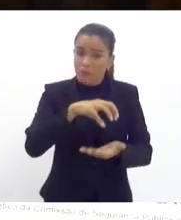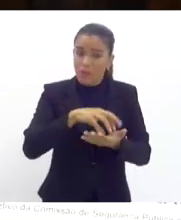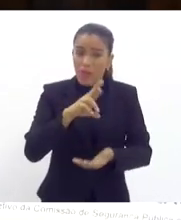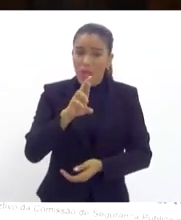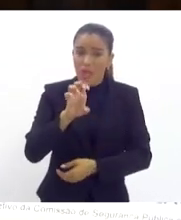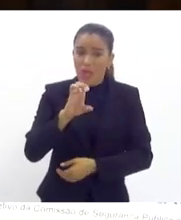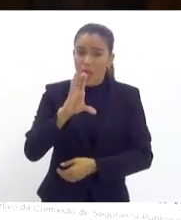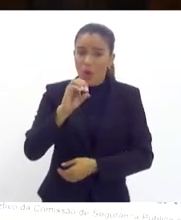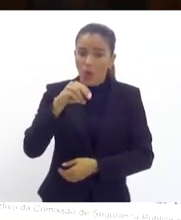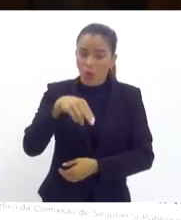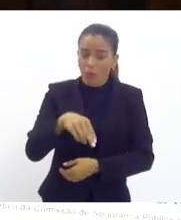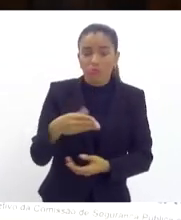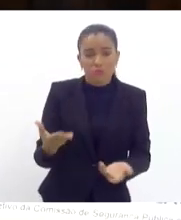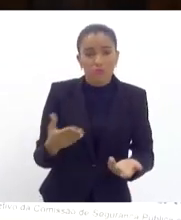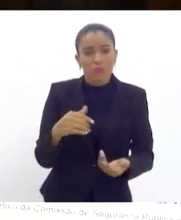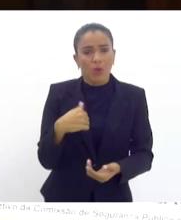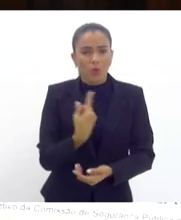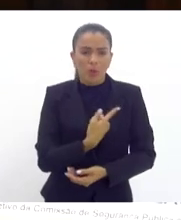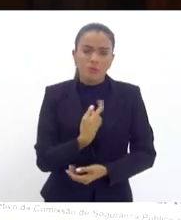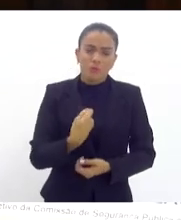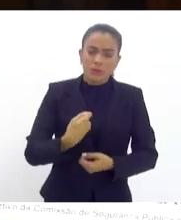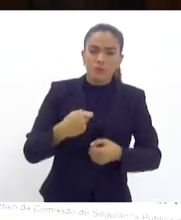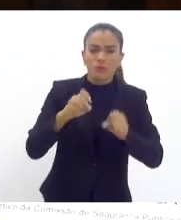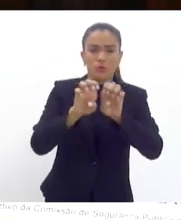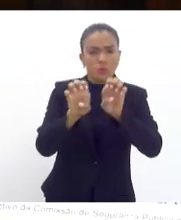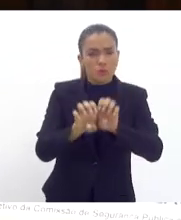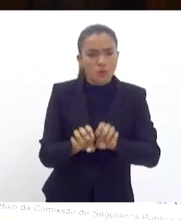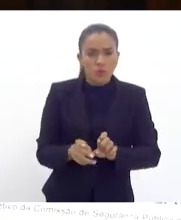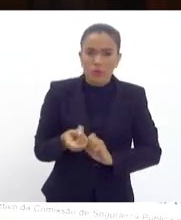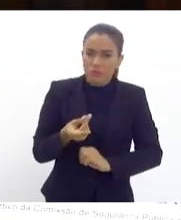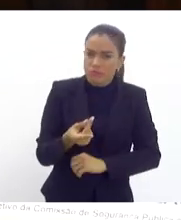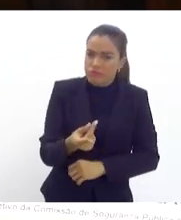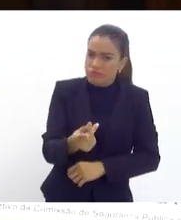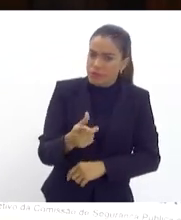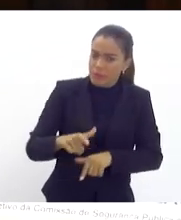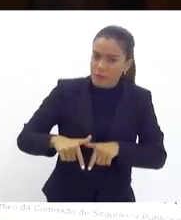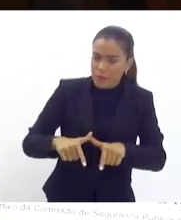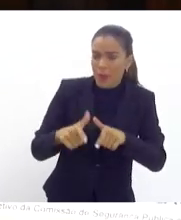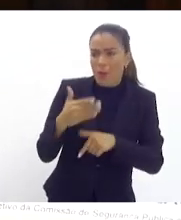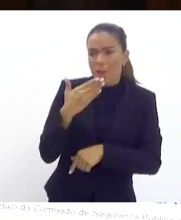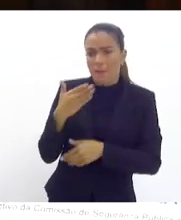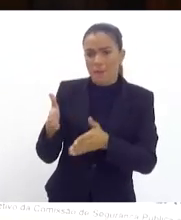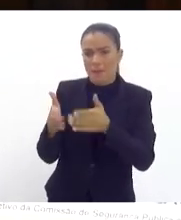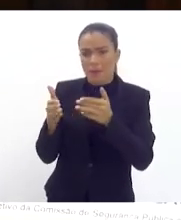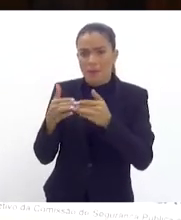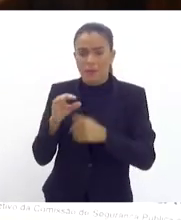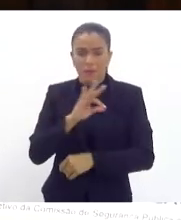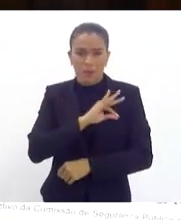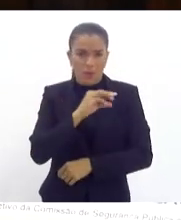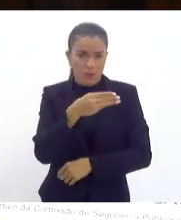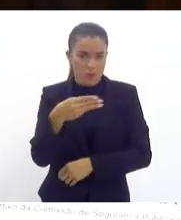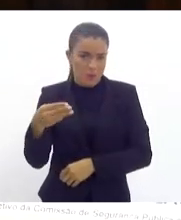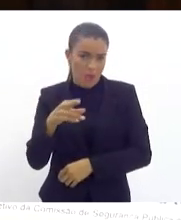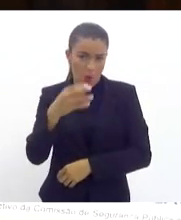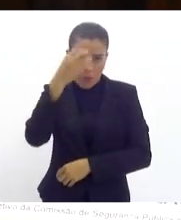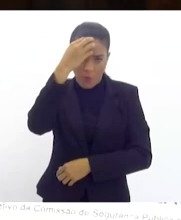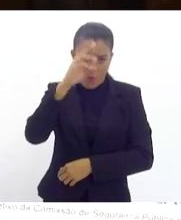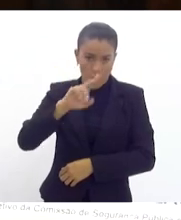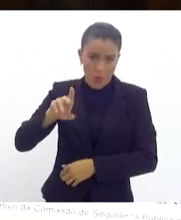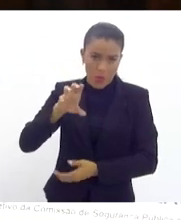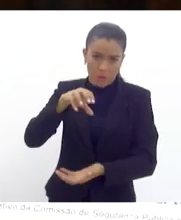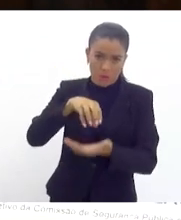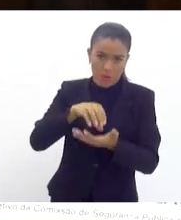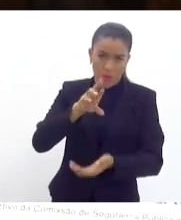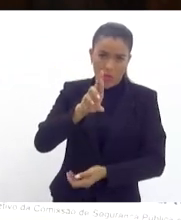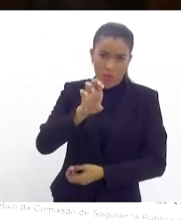é fundamental que a gente tem uma estrutura ali efetiva que vem efetividade aí eu faço uma pela polícia militar A culpa não é do comando do Recon Mas é